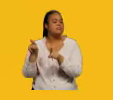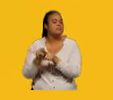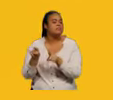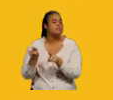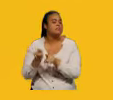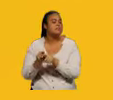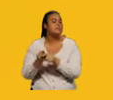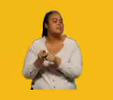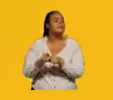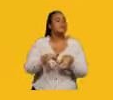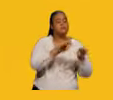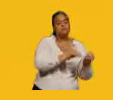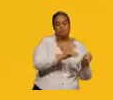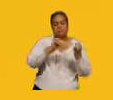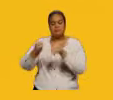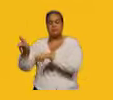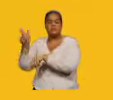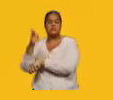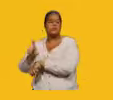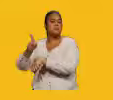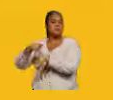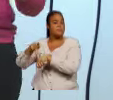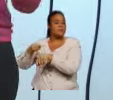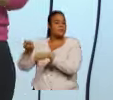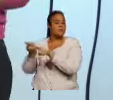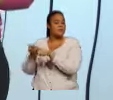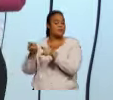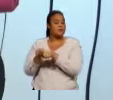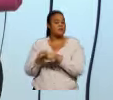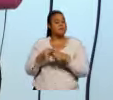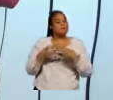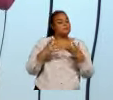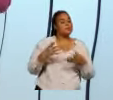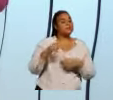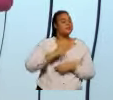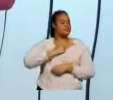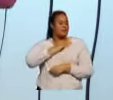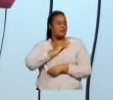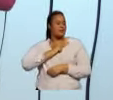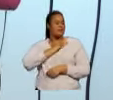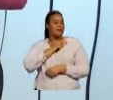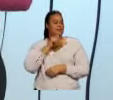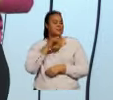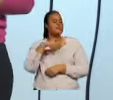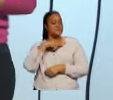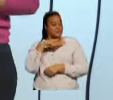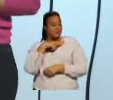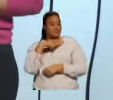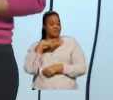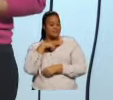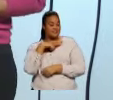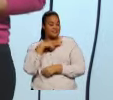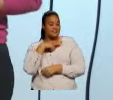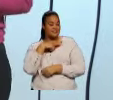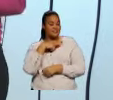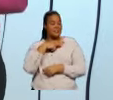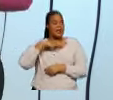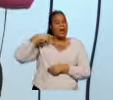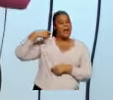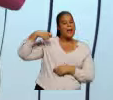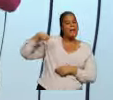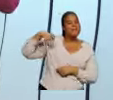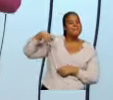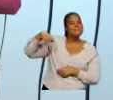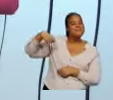as taxas de migração então para você matar um pouco a saudade daquele momento crucial né que é o de bater o